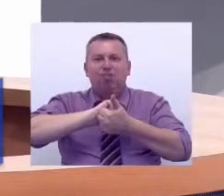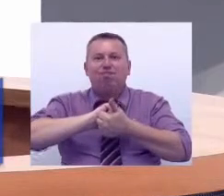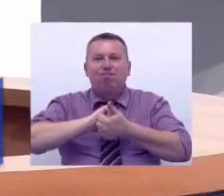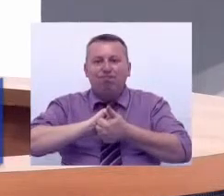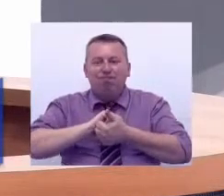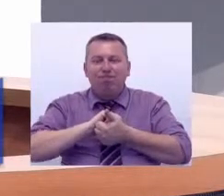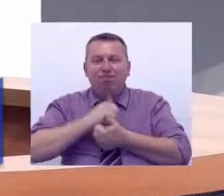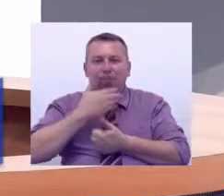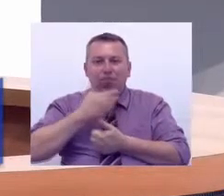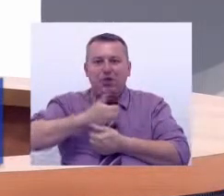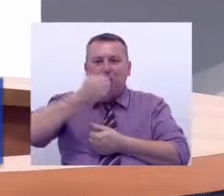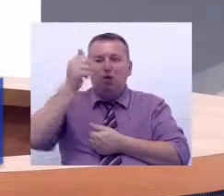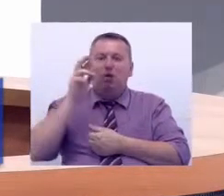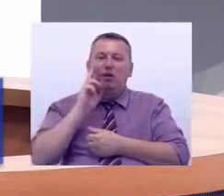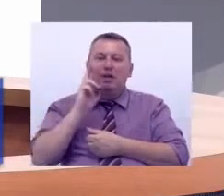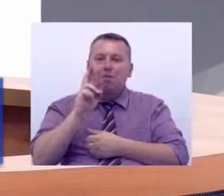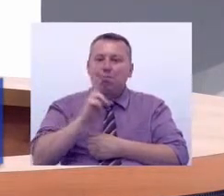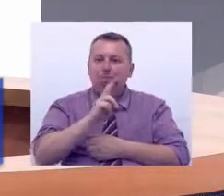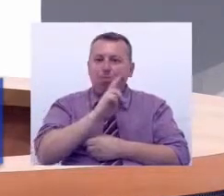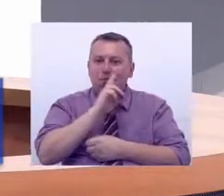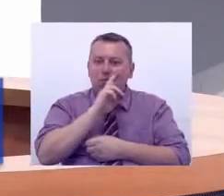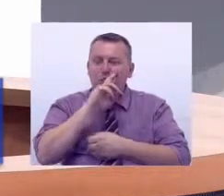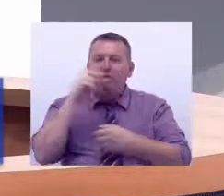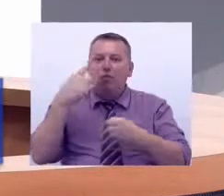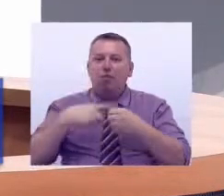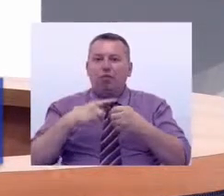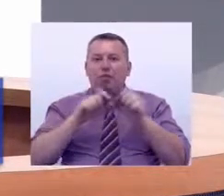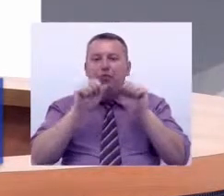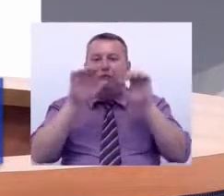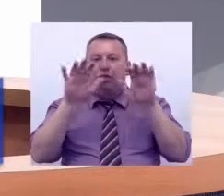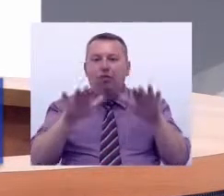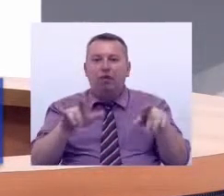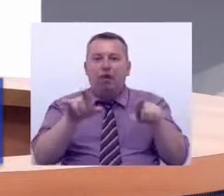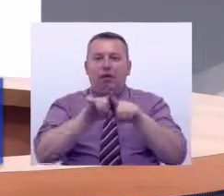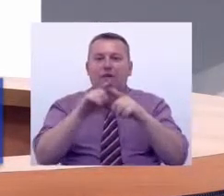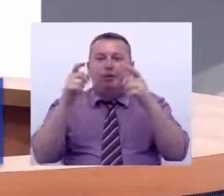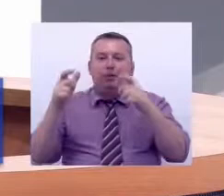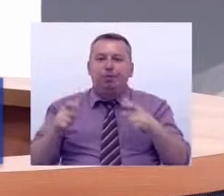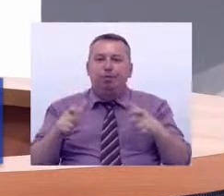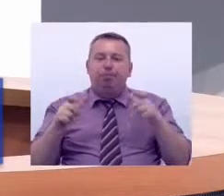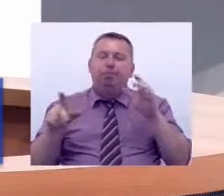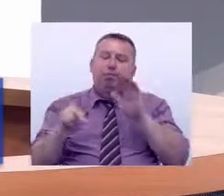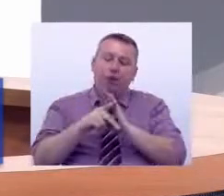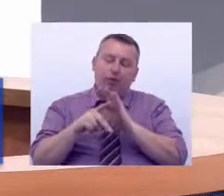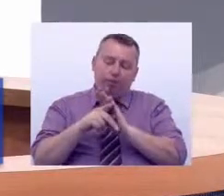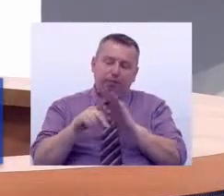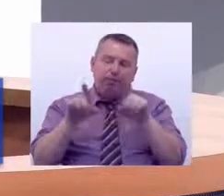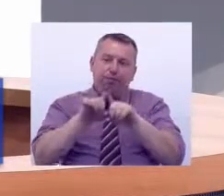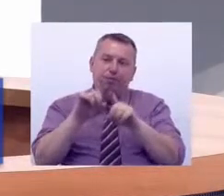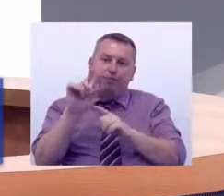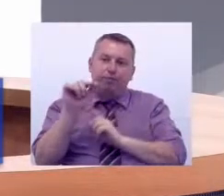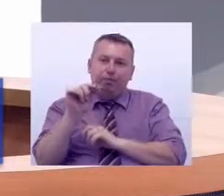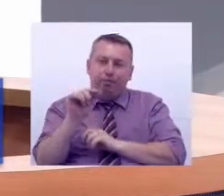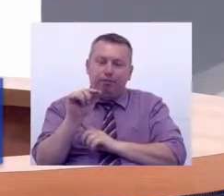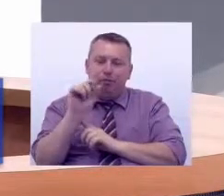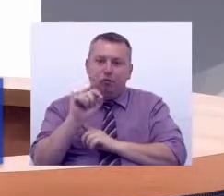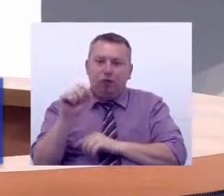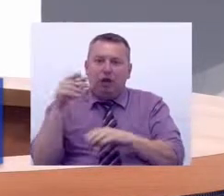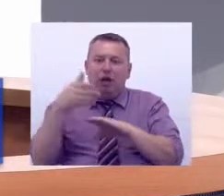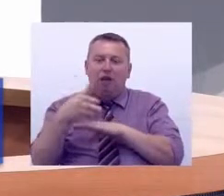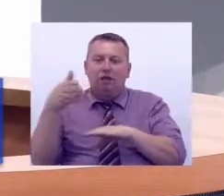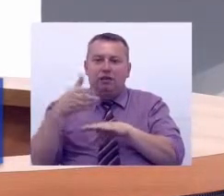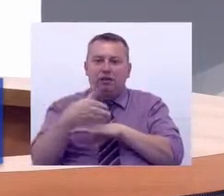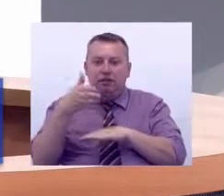dos melhores restaurantes da cidade de Guarulhos e da região metropolitana, a preços